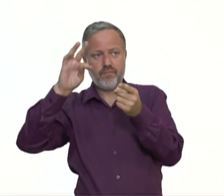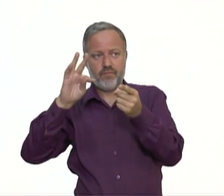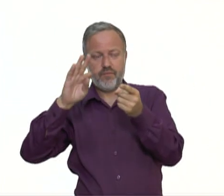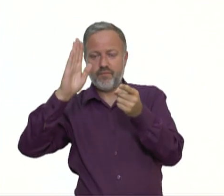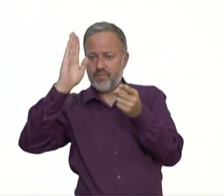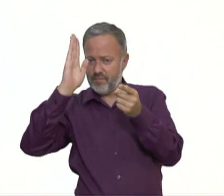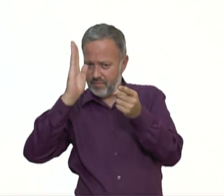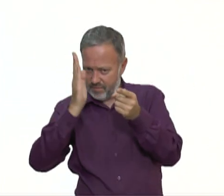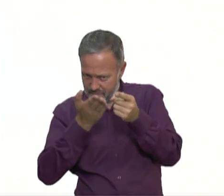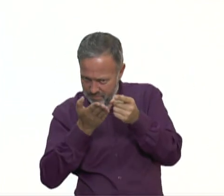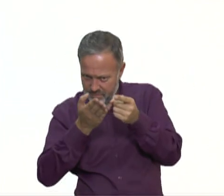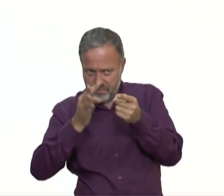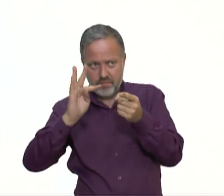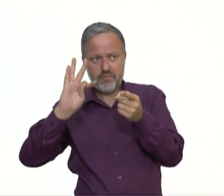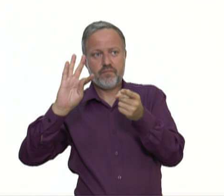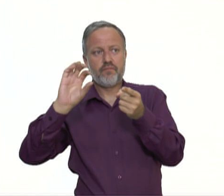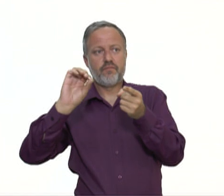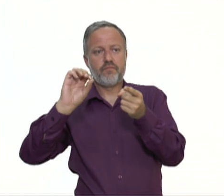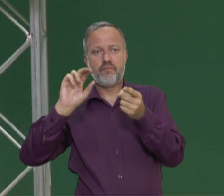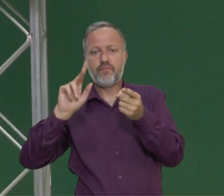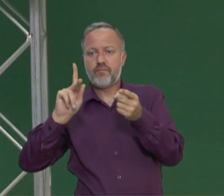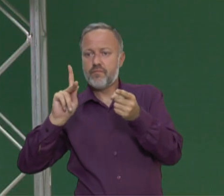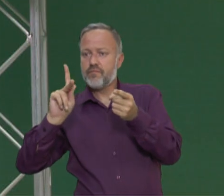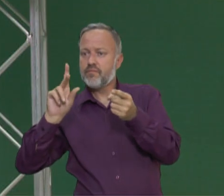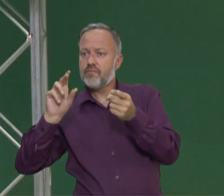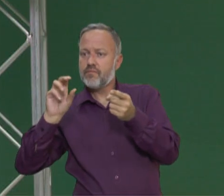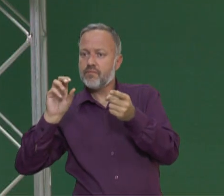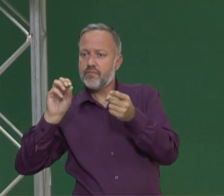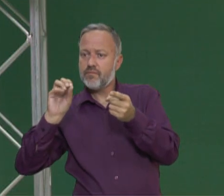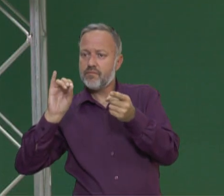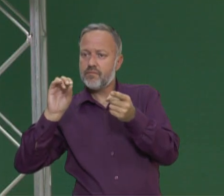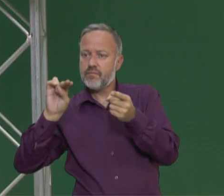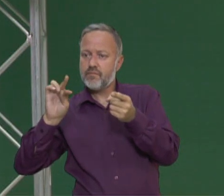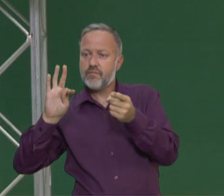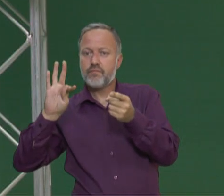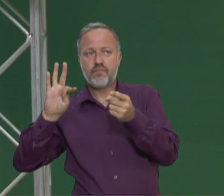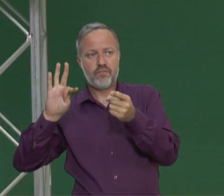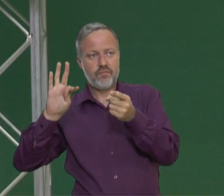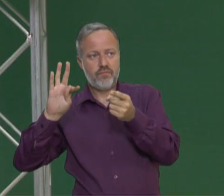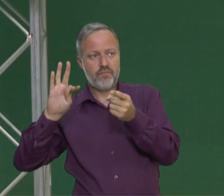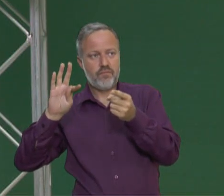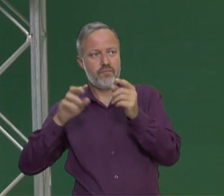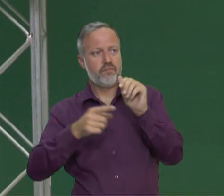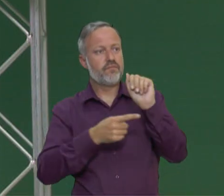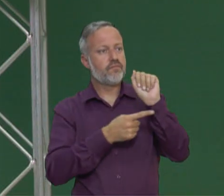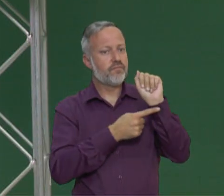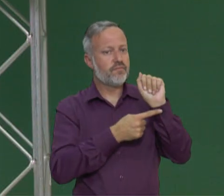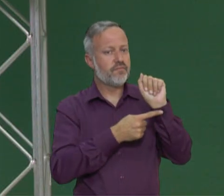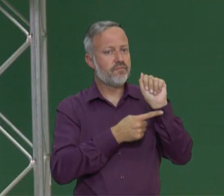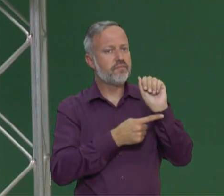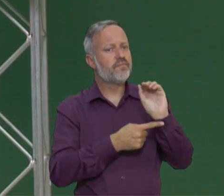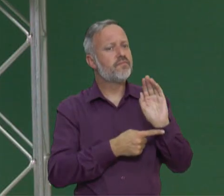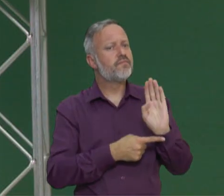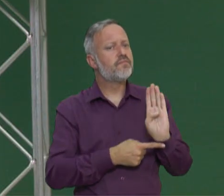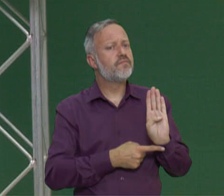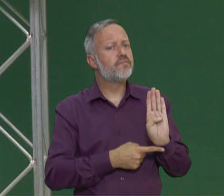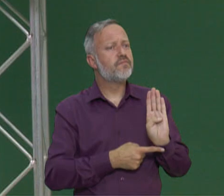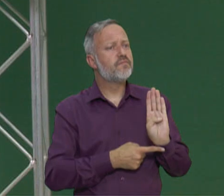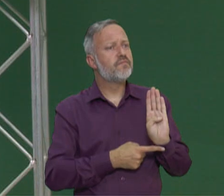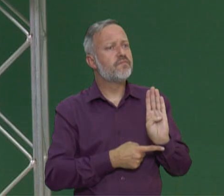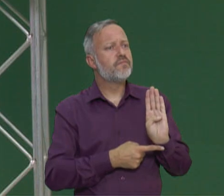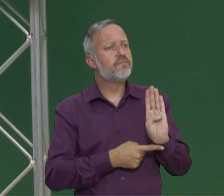the ceiling yet. Letter A, had not paint. Letter B, hadn't